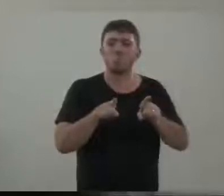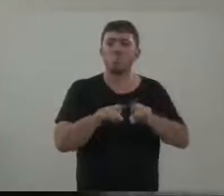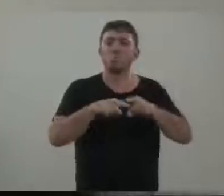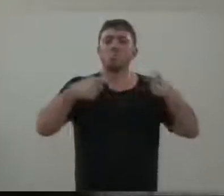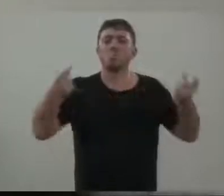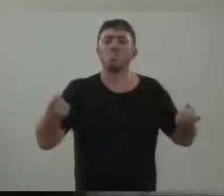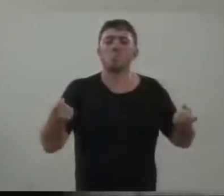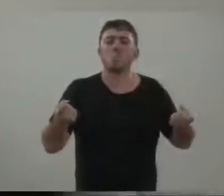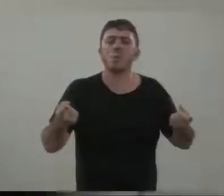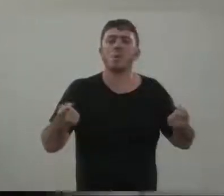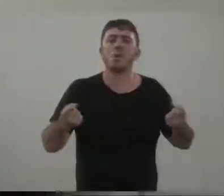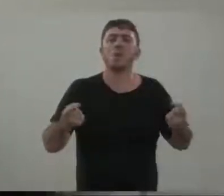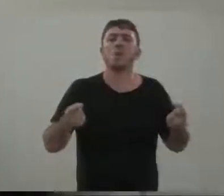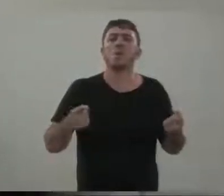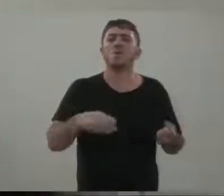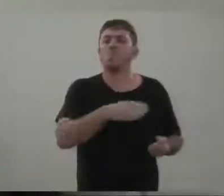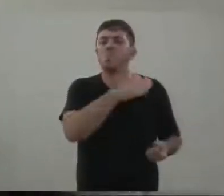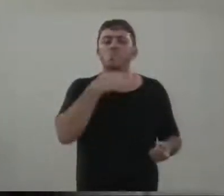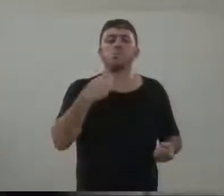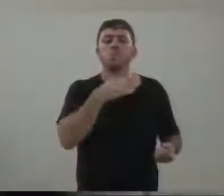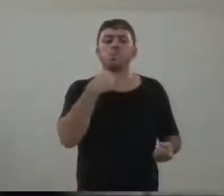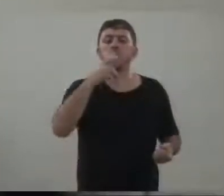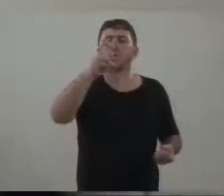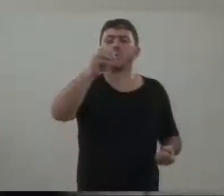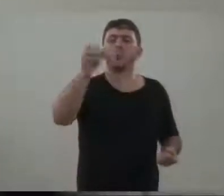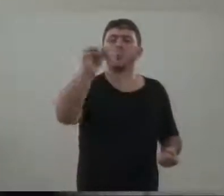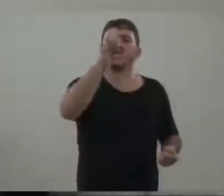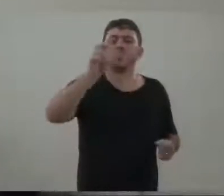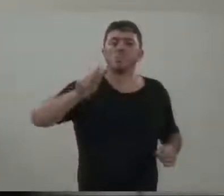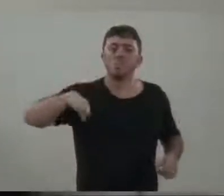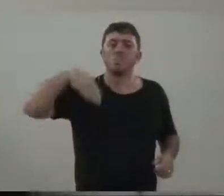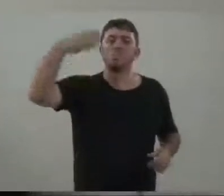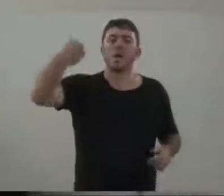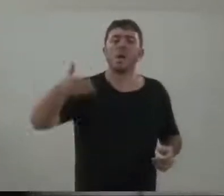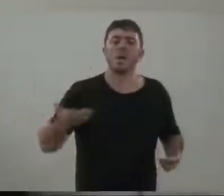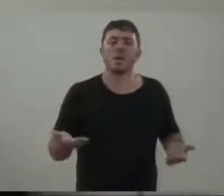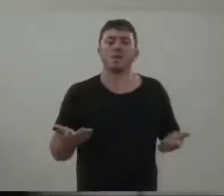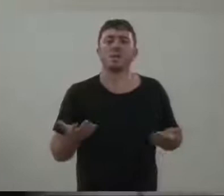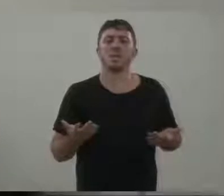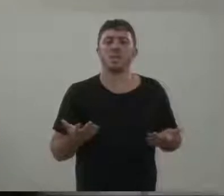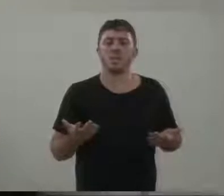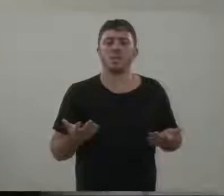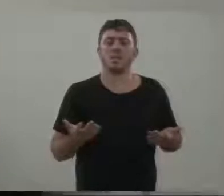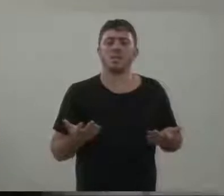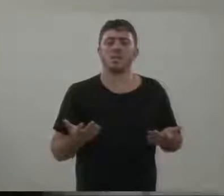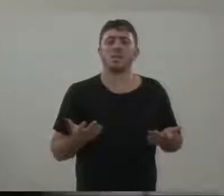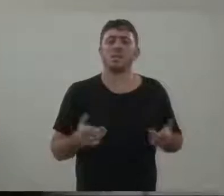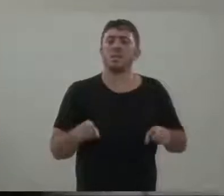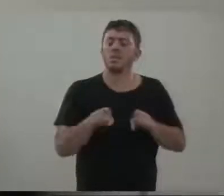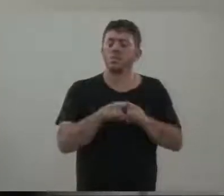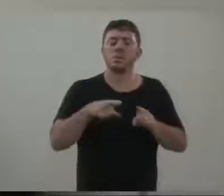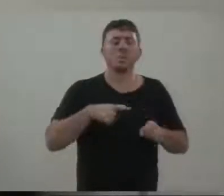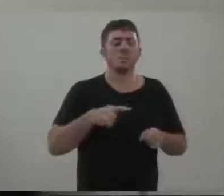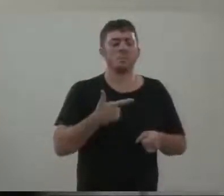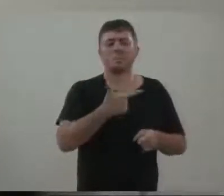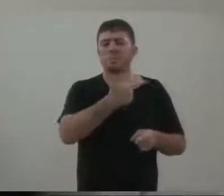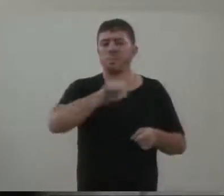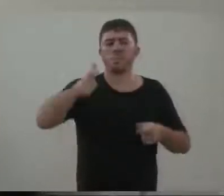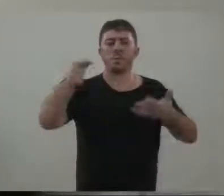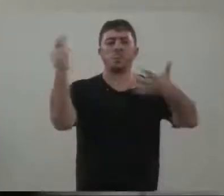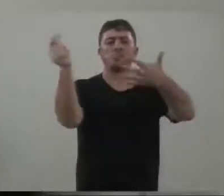50% a mais de pessoas. Houve desassistência programada, entre outras questões,